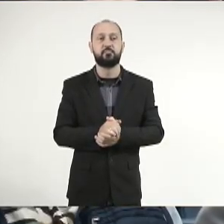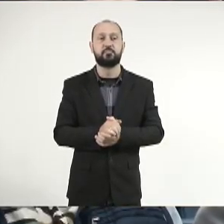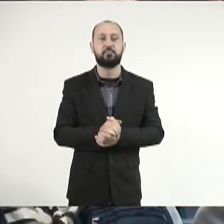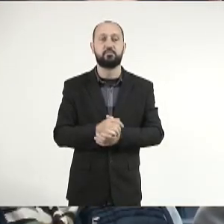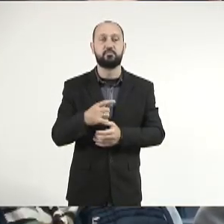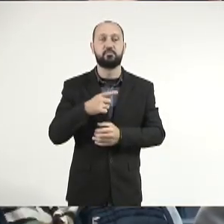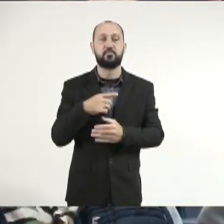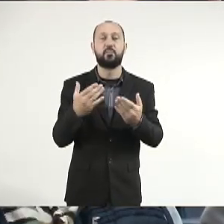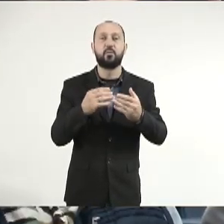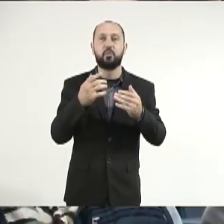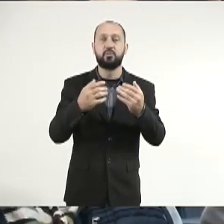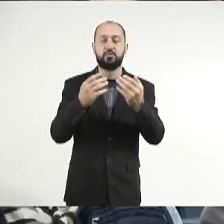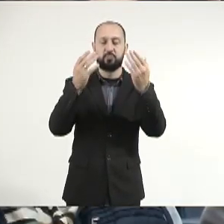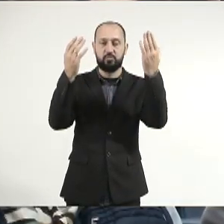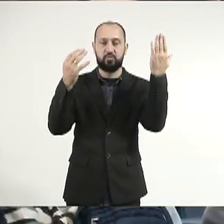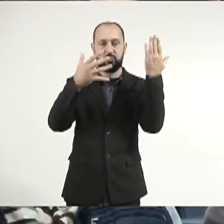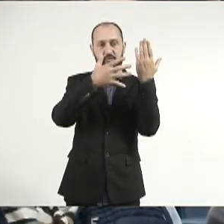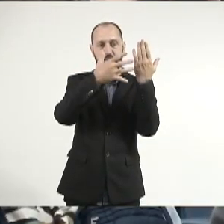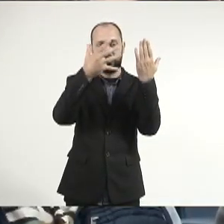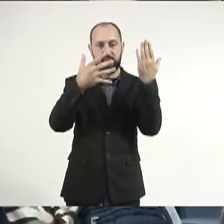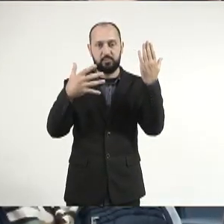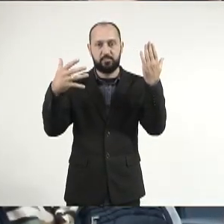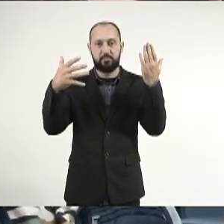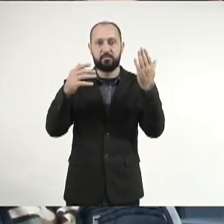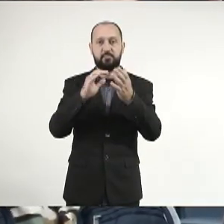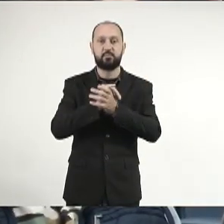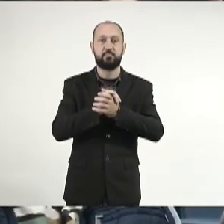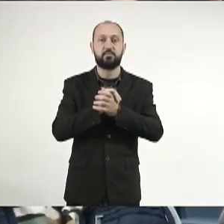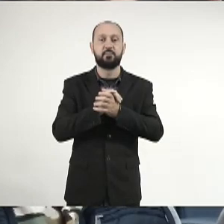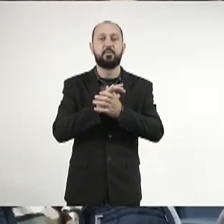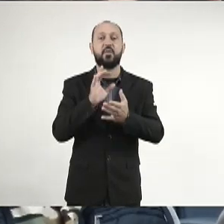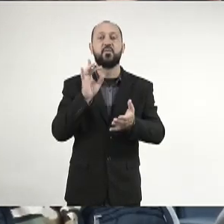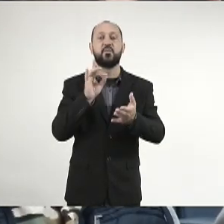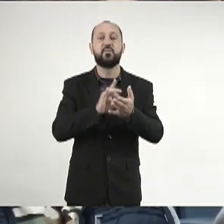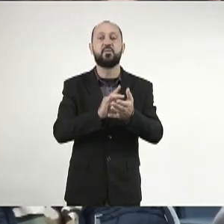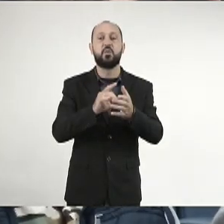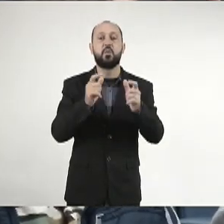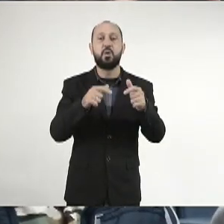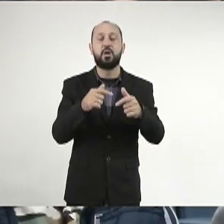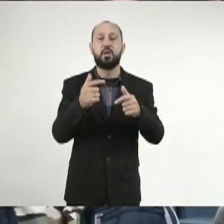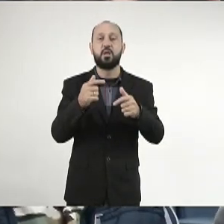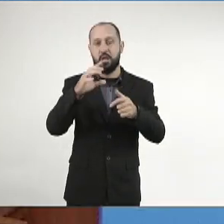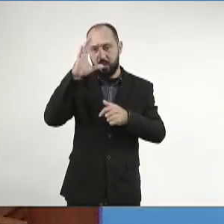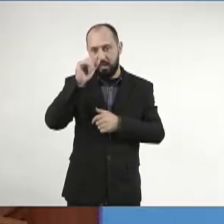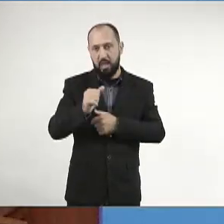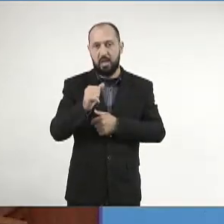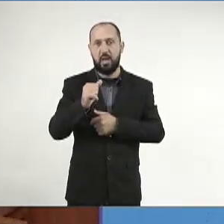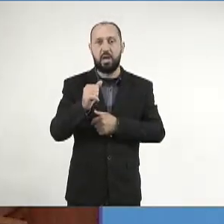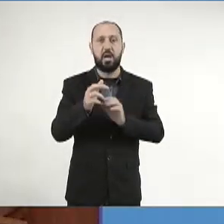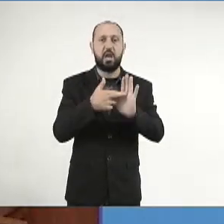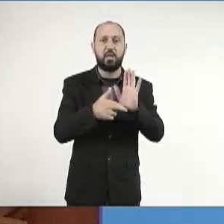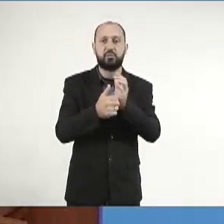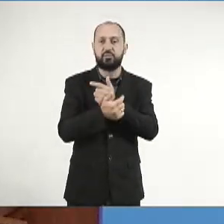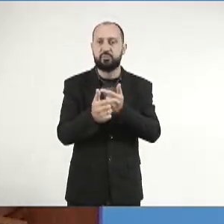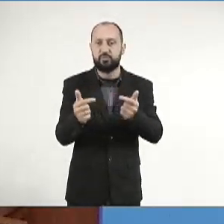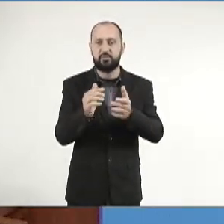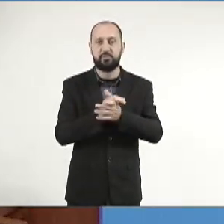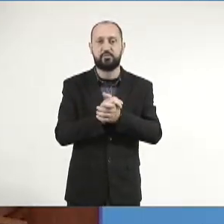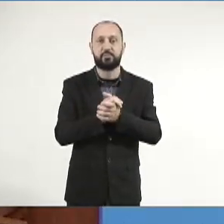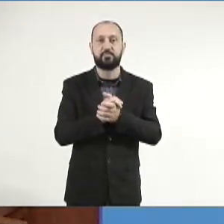hoje, nesses postos de energia, uma verdadeira terra sem lei, uma